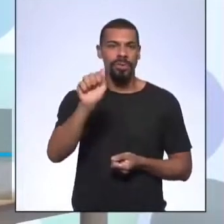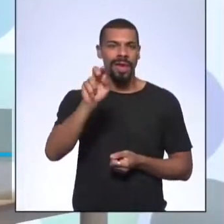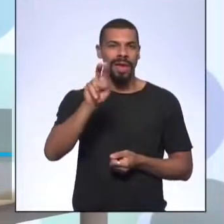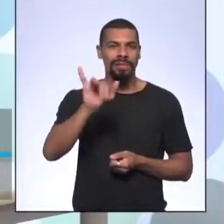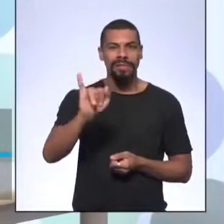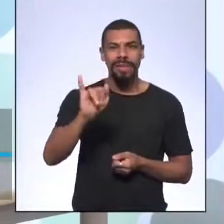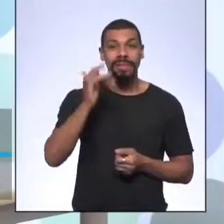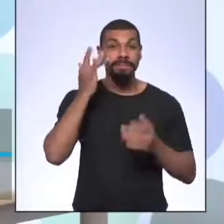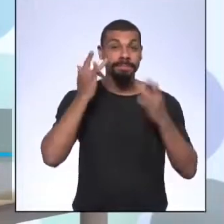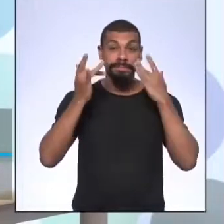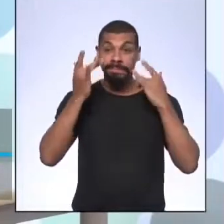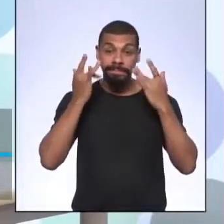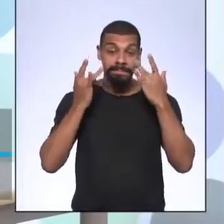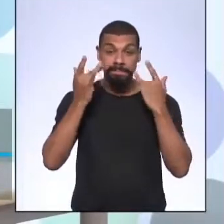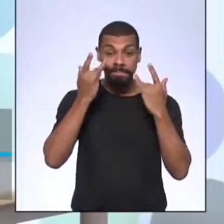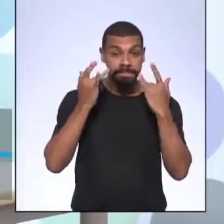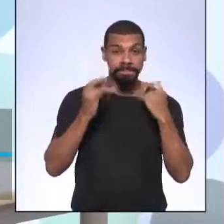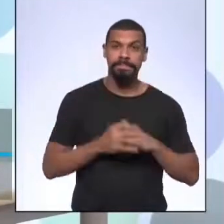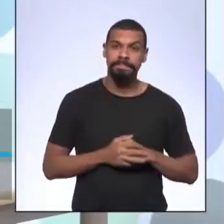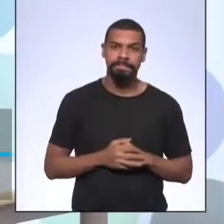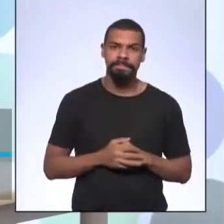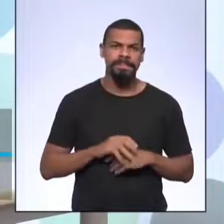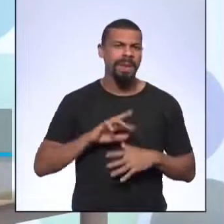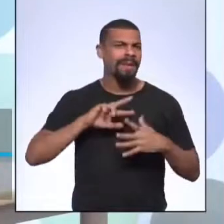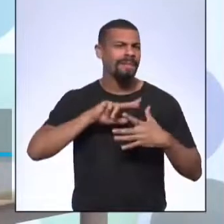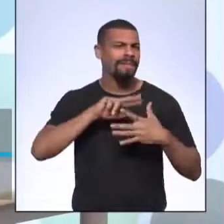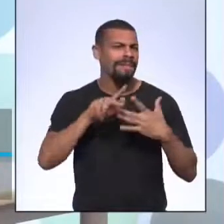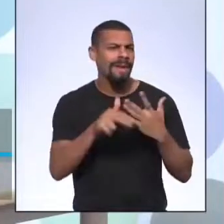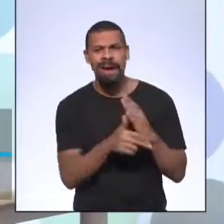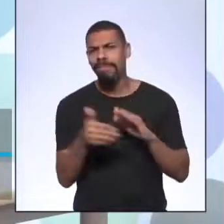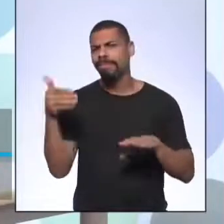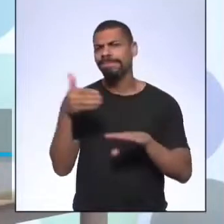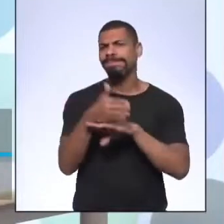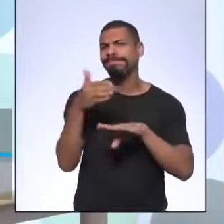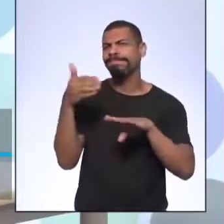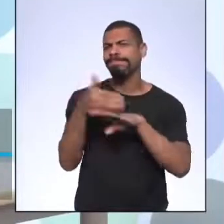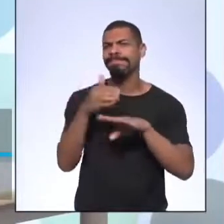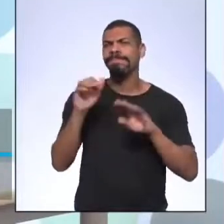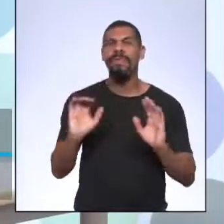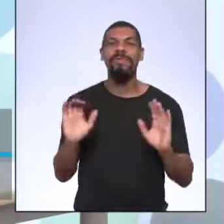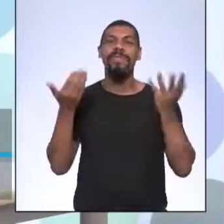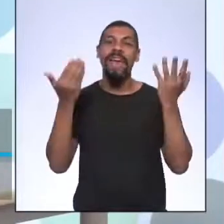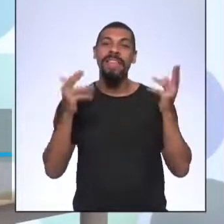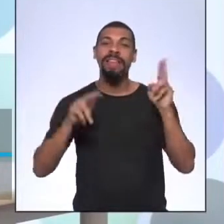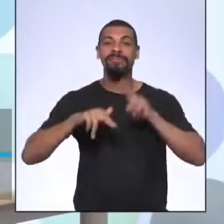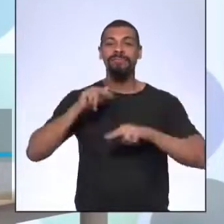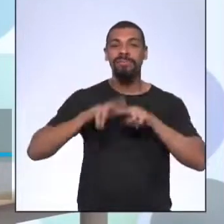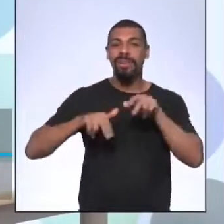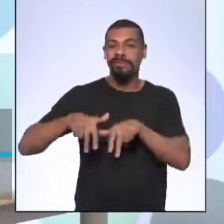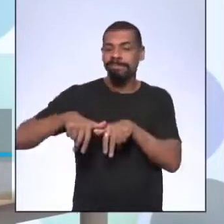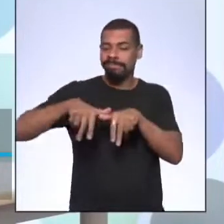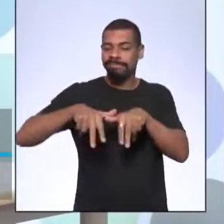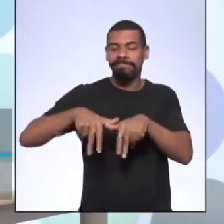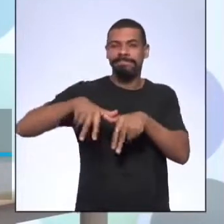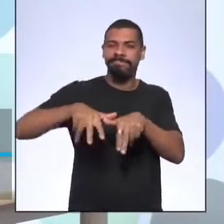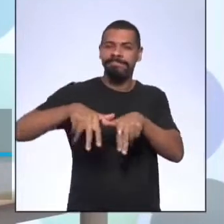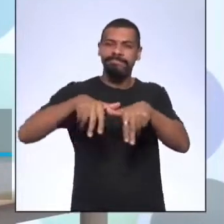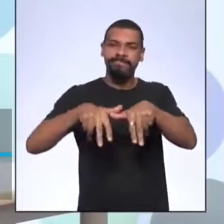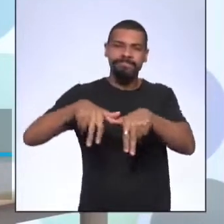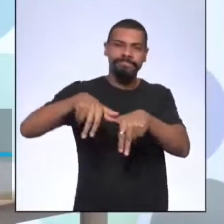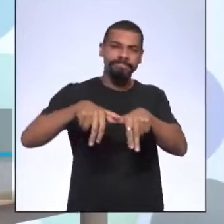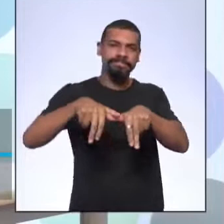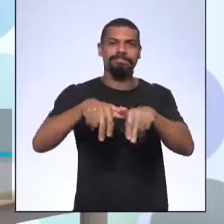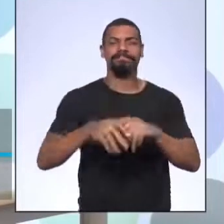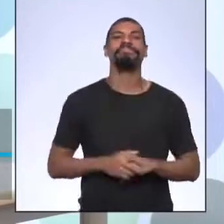peça de teatro bastante bastante gente festa junina eu